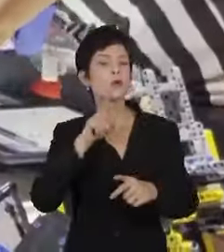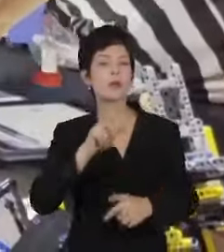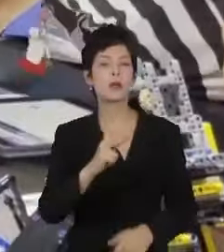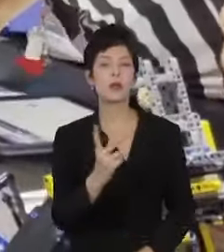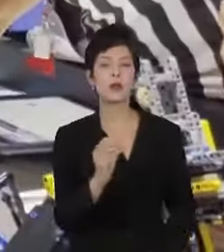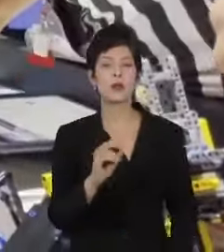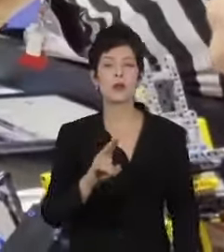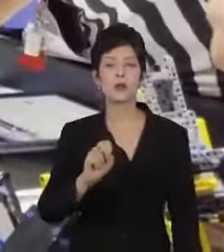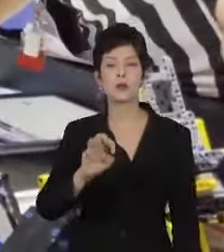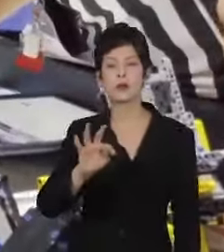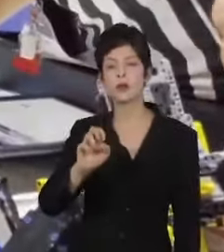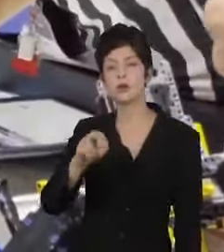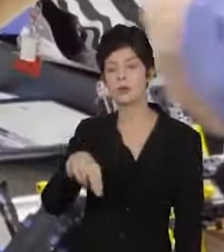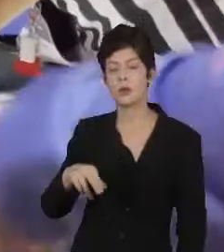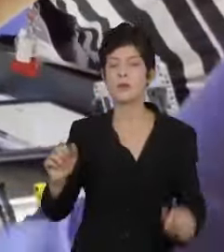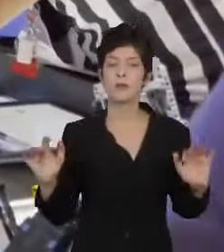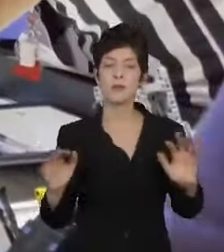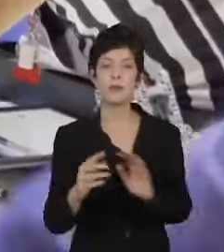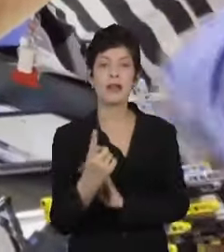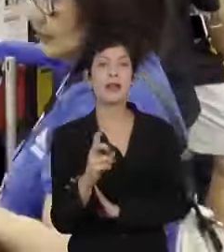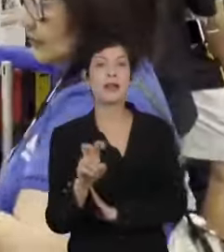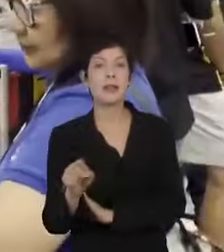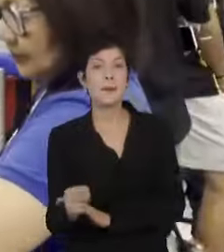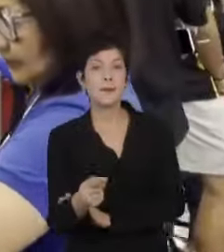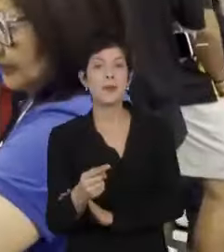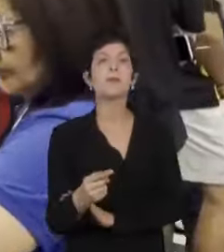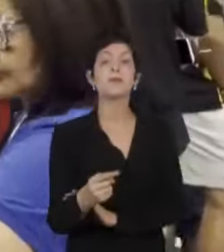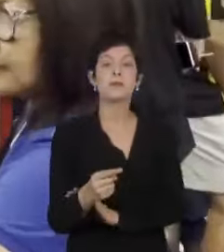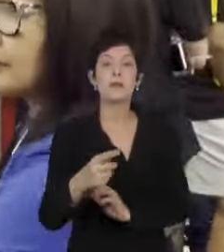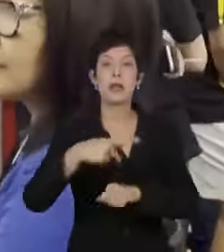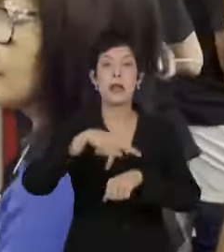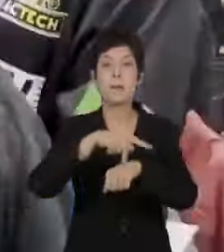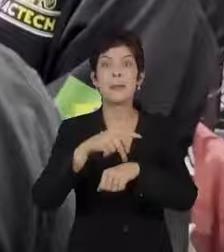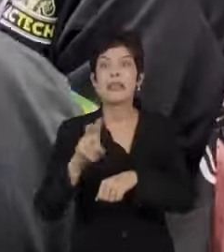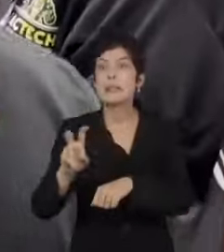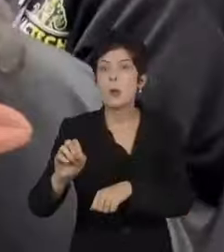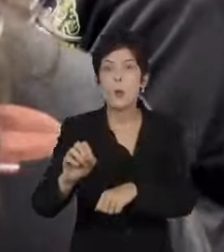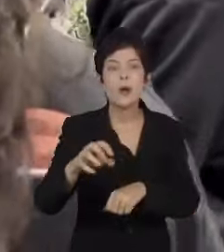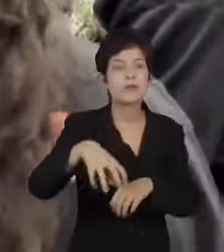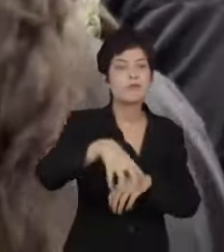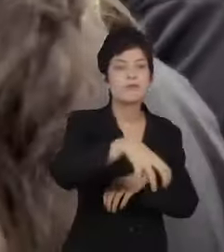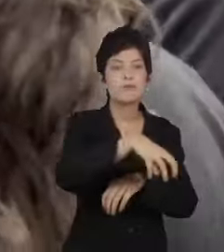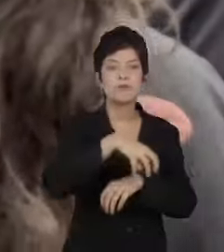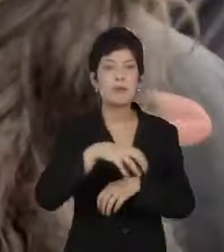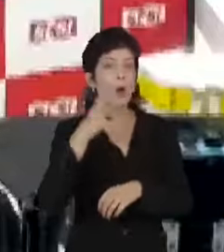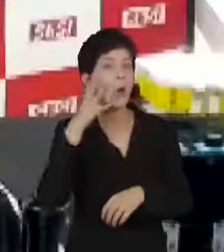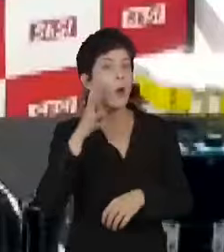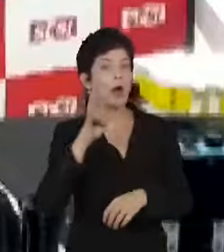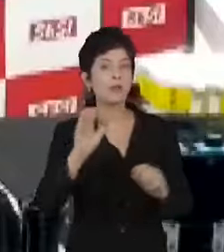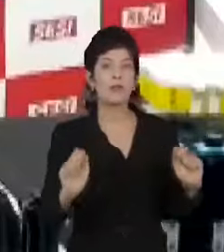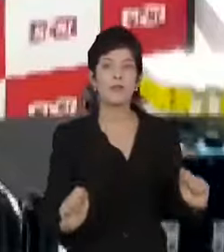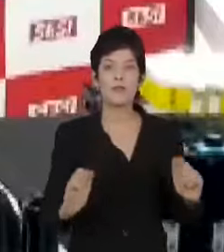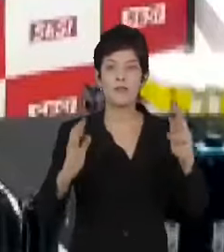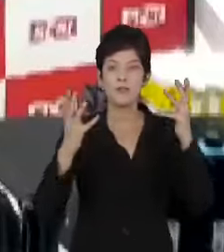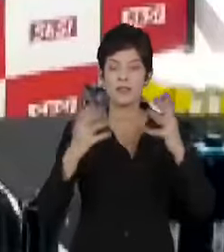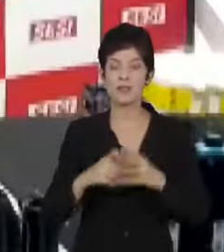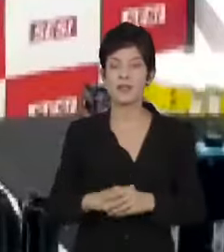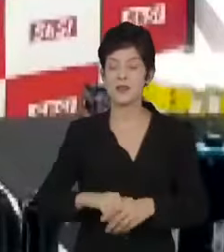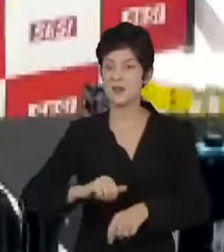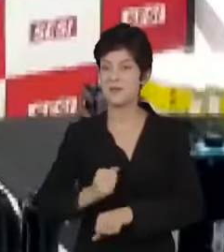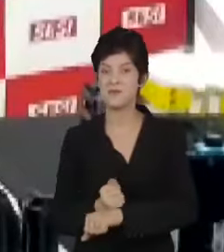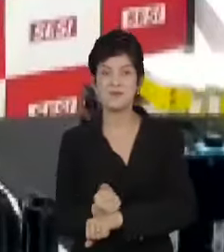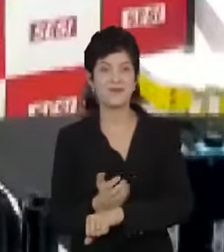Unidos, reuniu mais de 15 mil jovens de 50 países durante os 4 dias do evento. Foi uma emoção